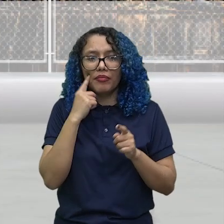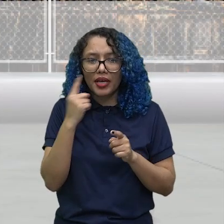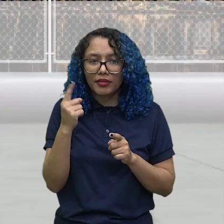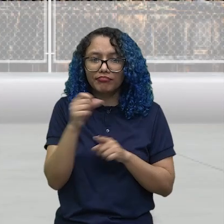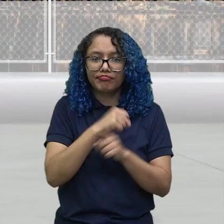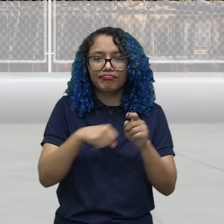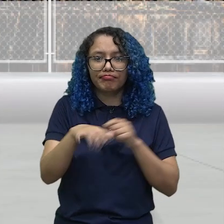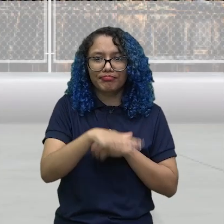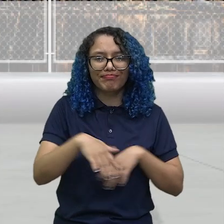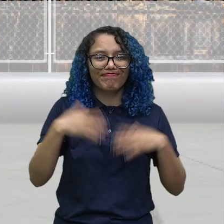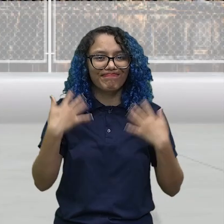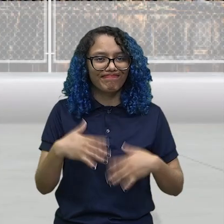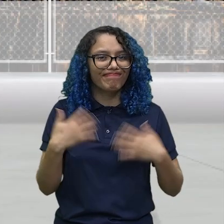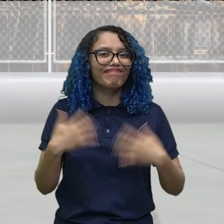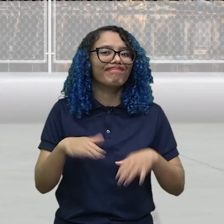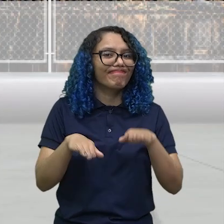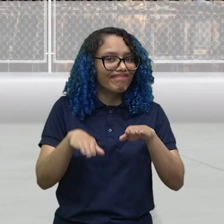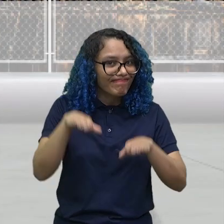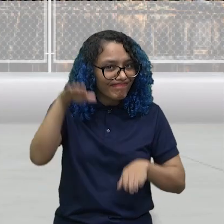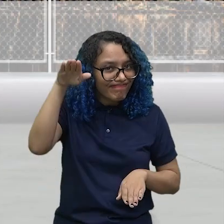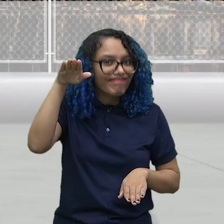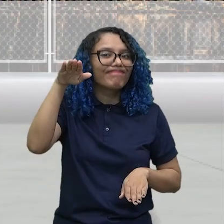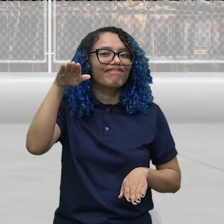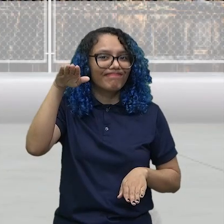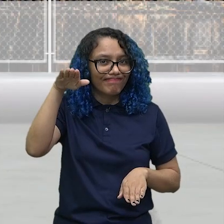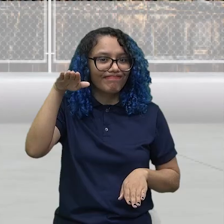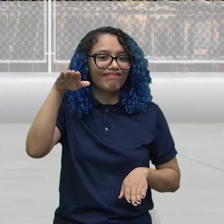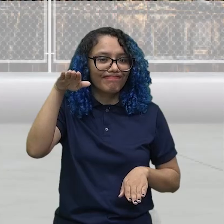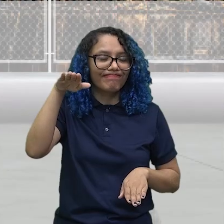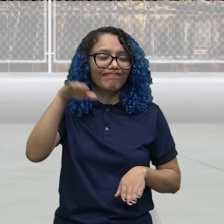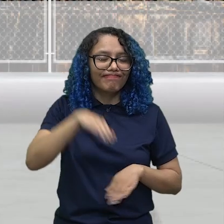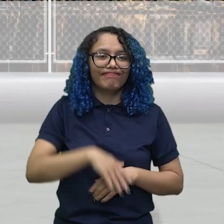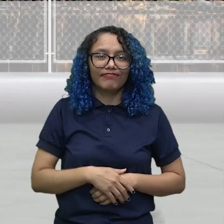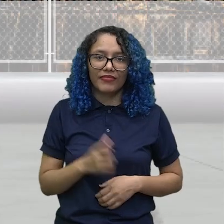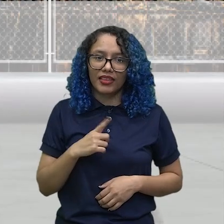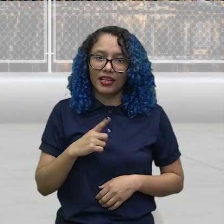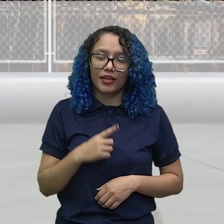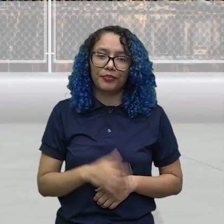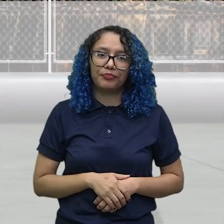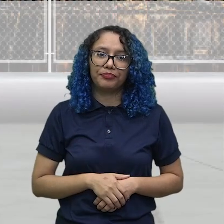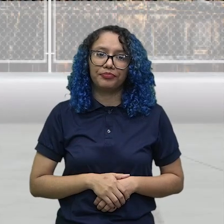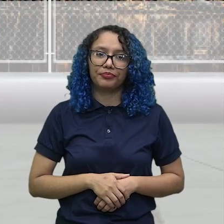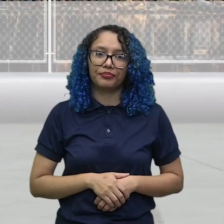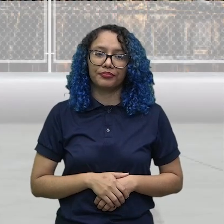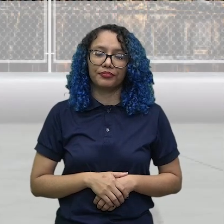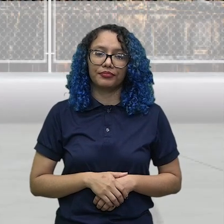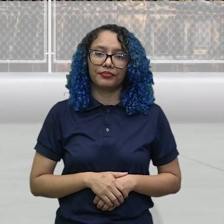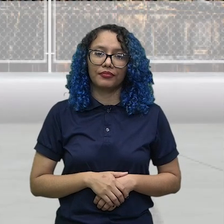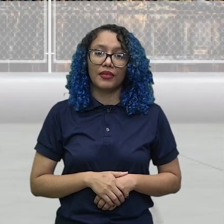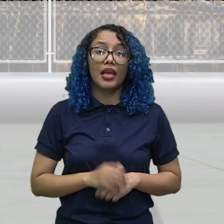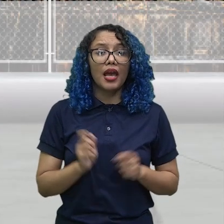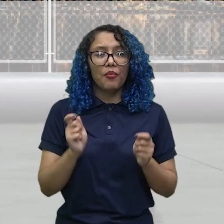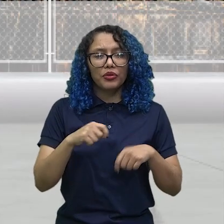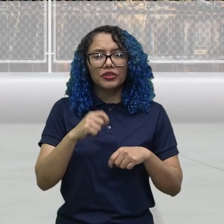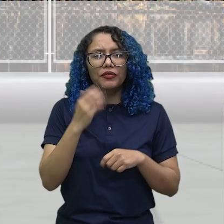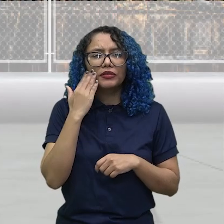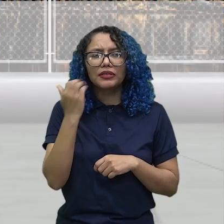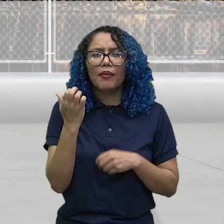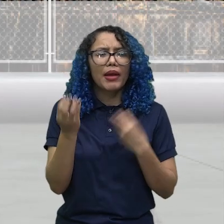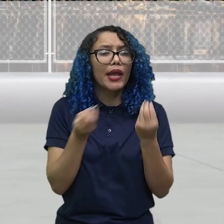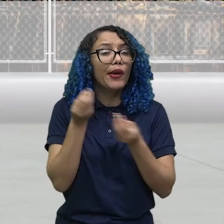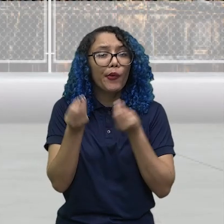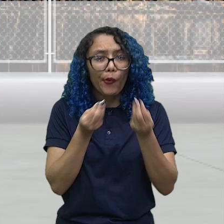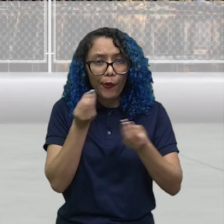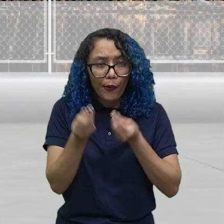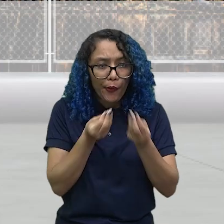acentuada. Bem, existe também a possibilidade da gente medir, mensurar essas desigualdades. E a